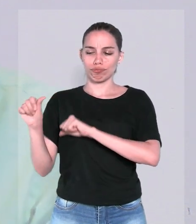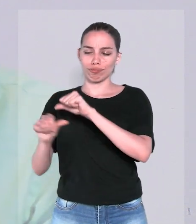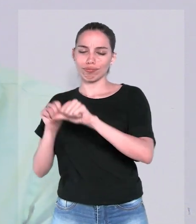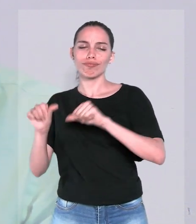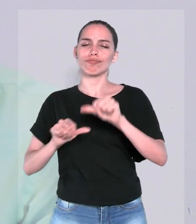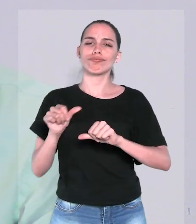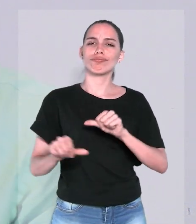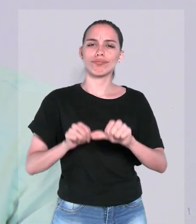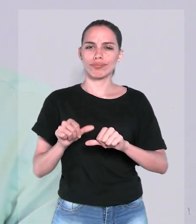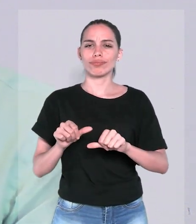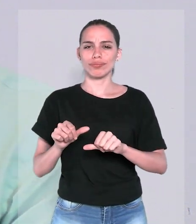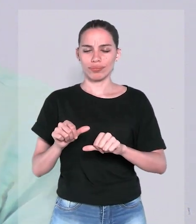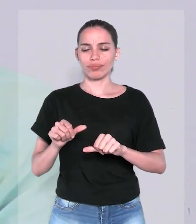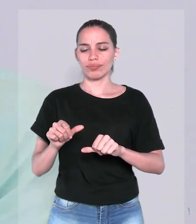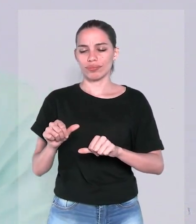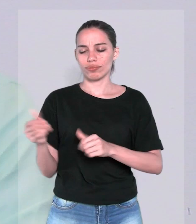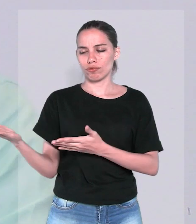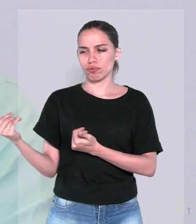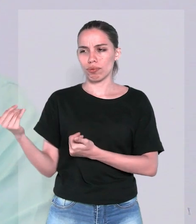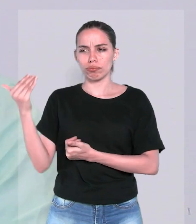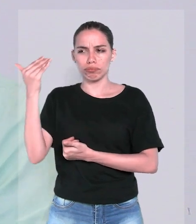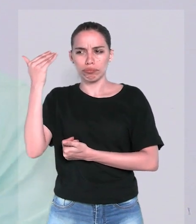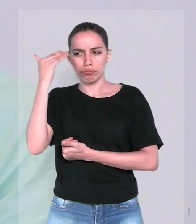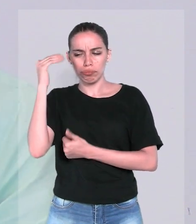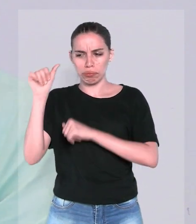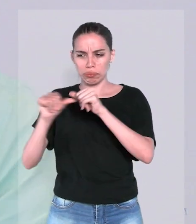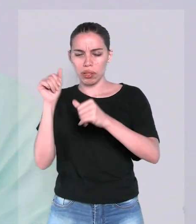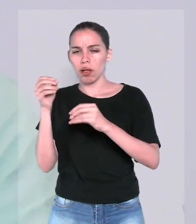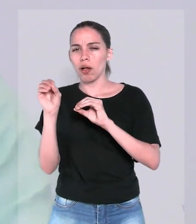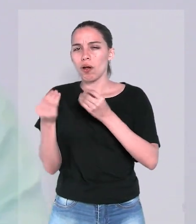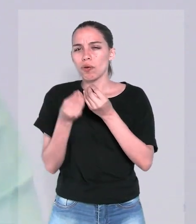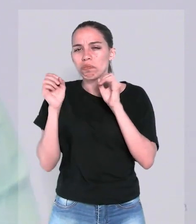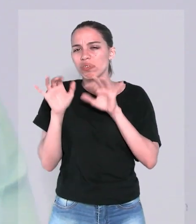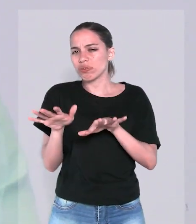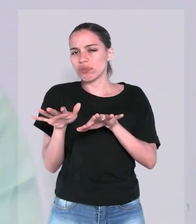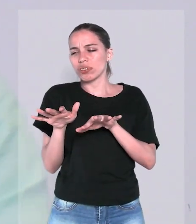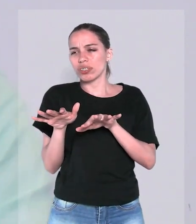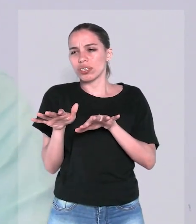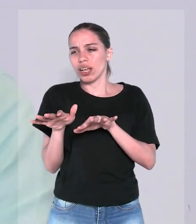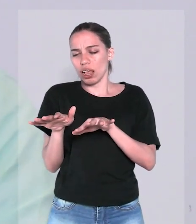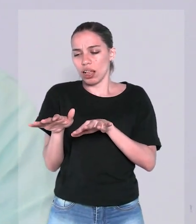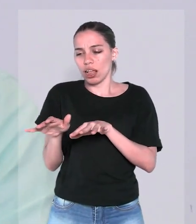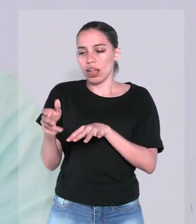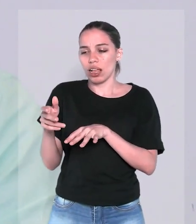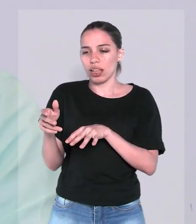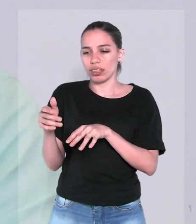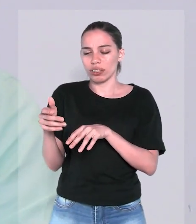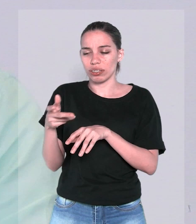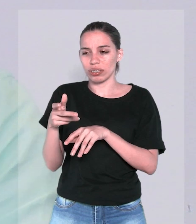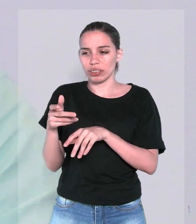família. A família não é alheia a isso, e a escola também não é alheia. São duas